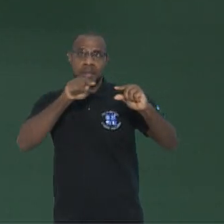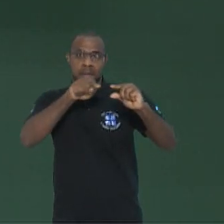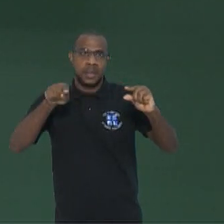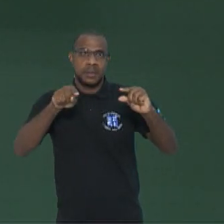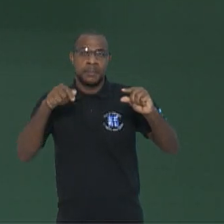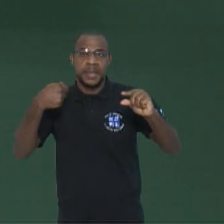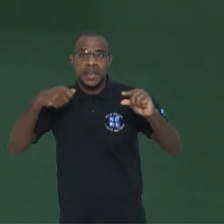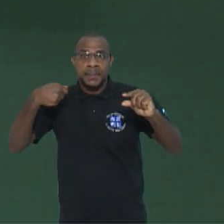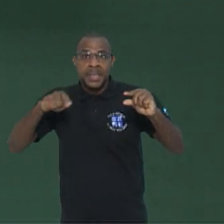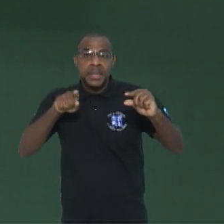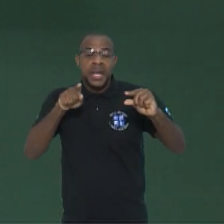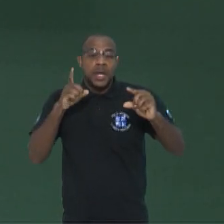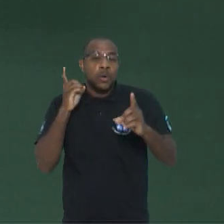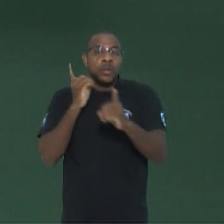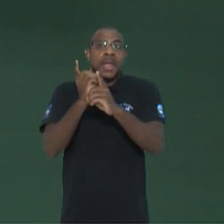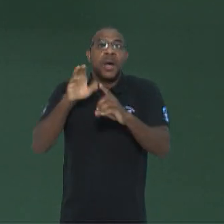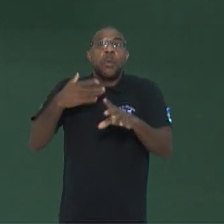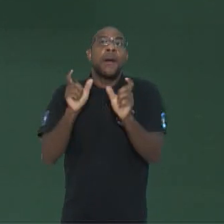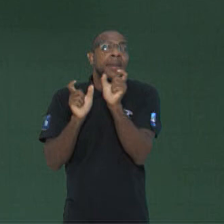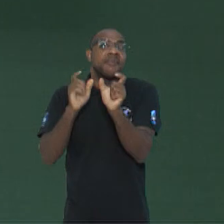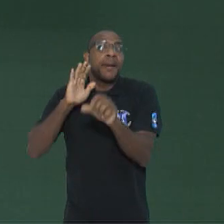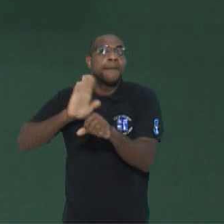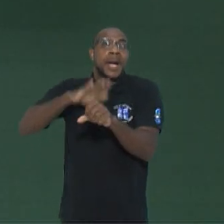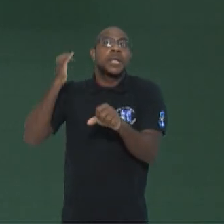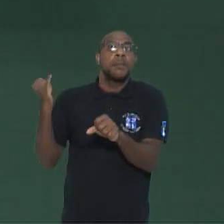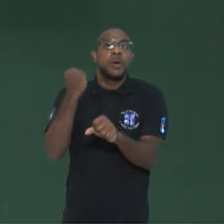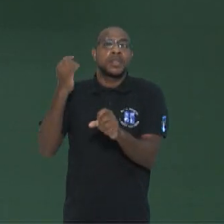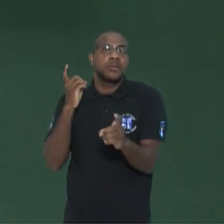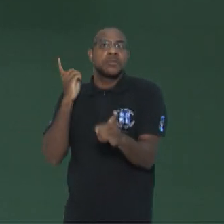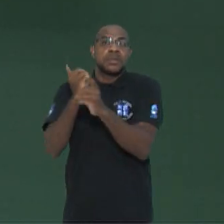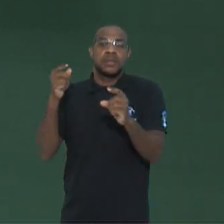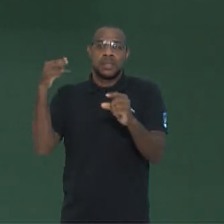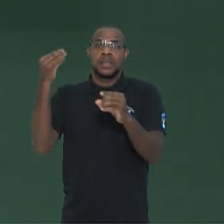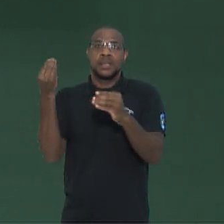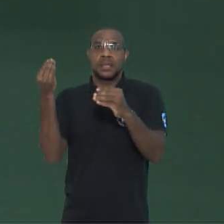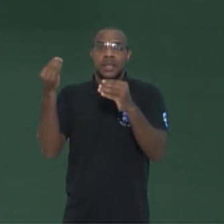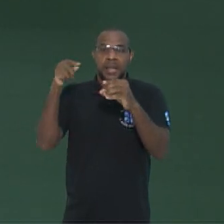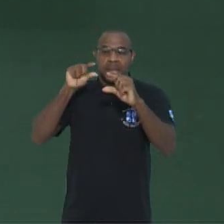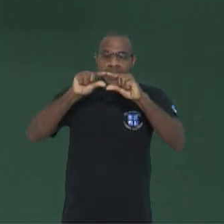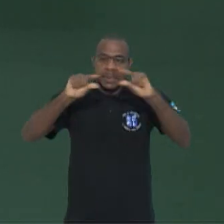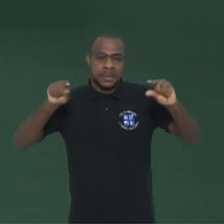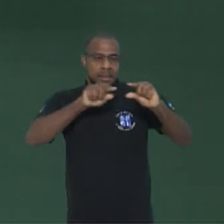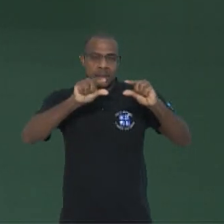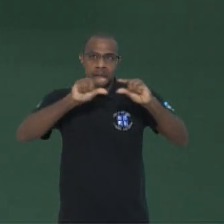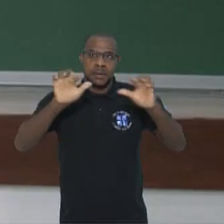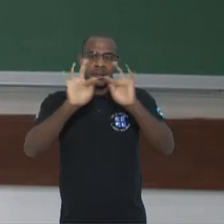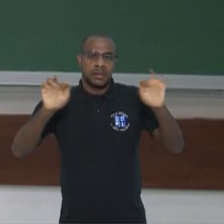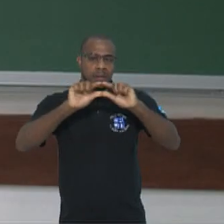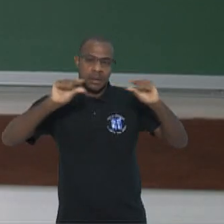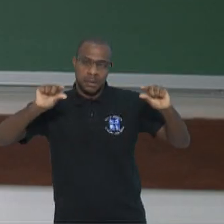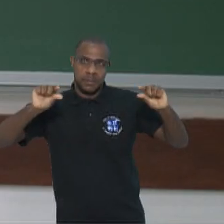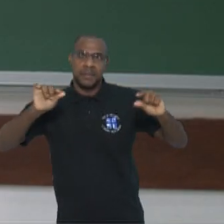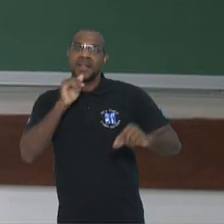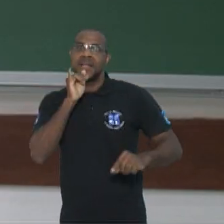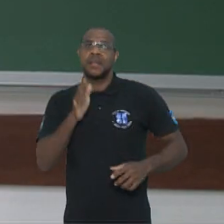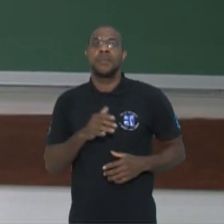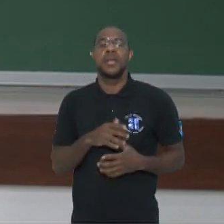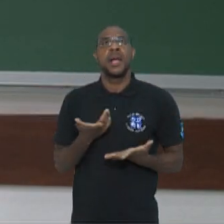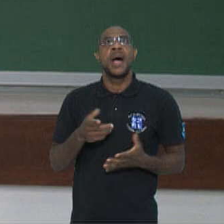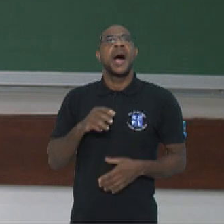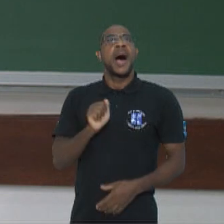é a palavra mais importante daquela, entre todas aquelas. Então, por exemplo, se eu digo assim,